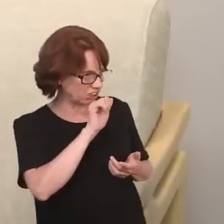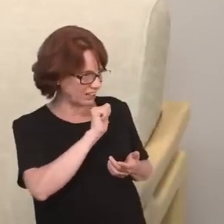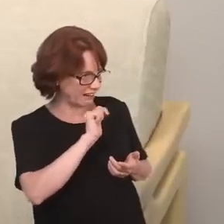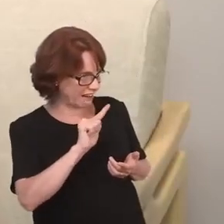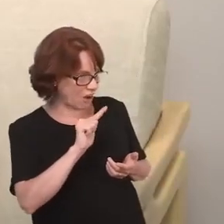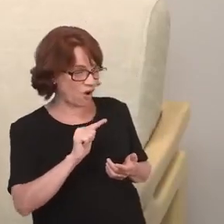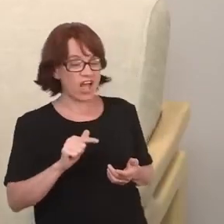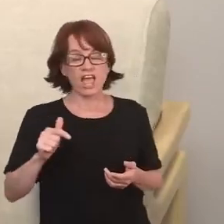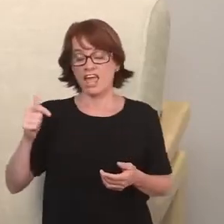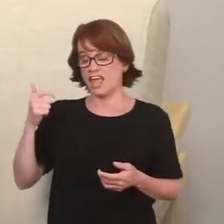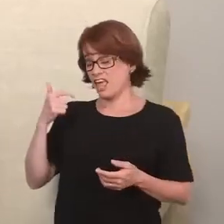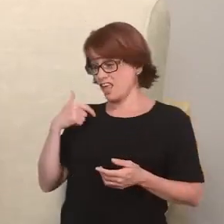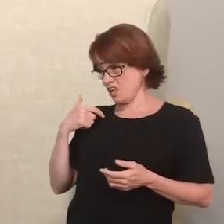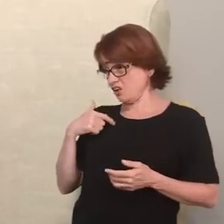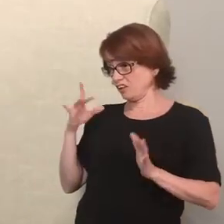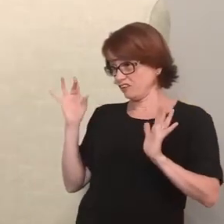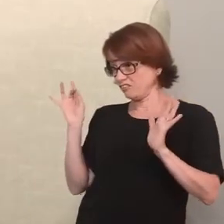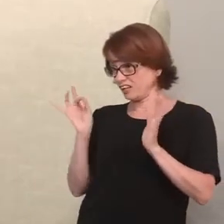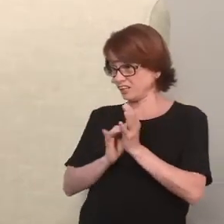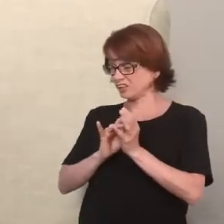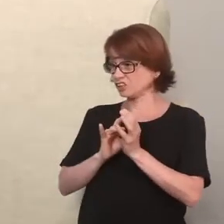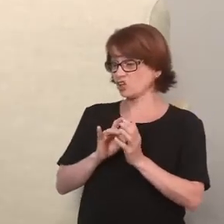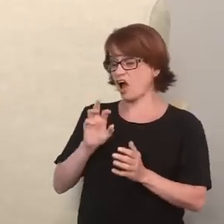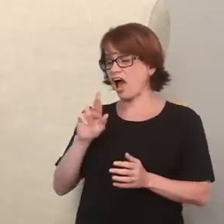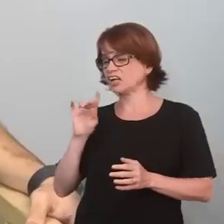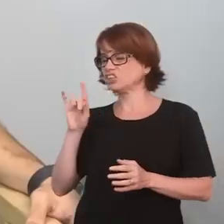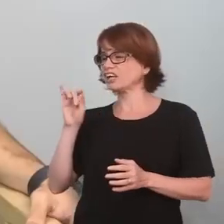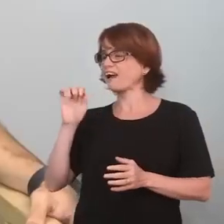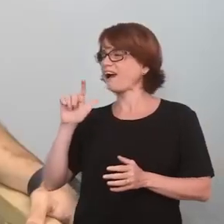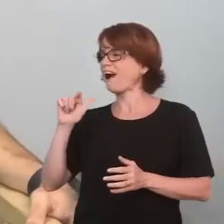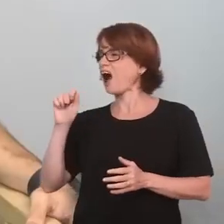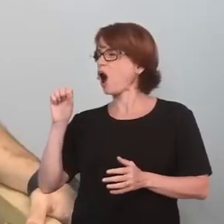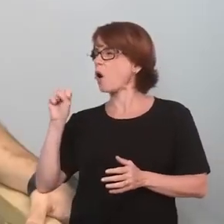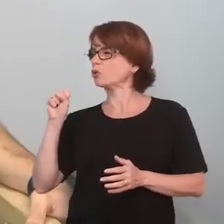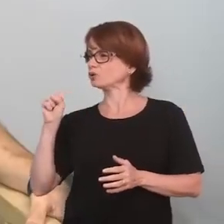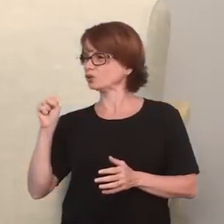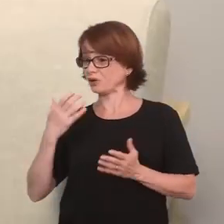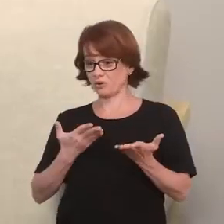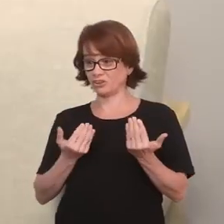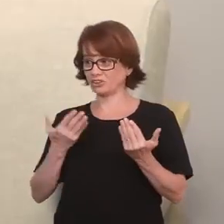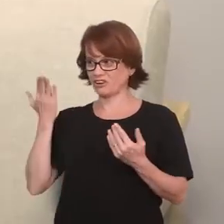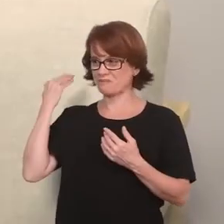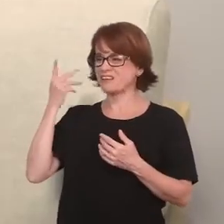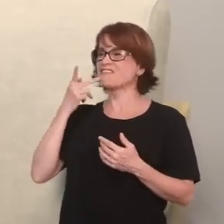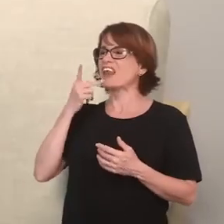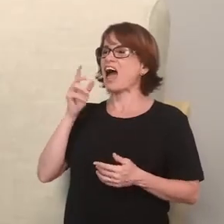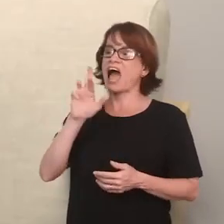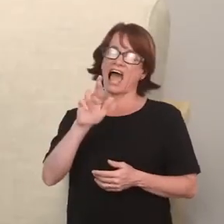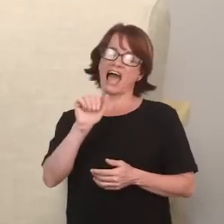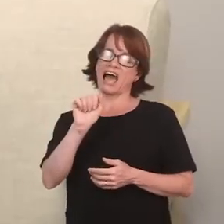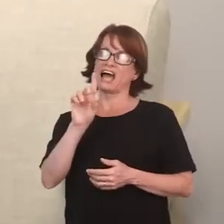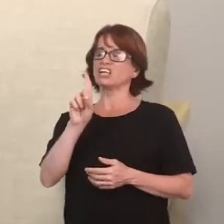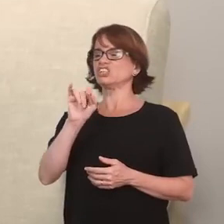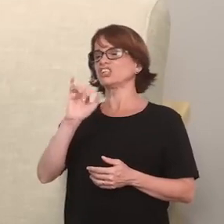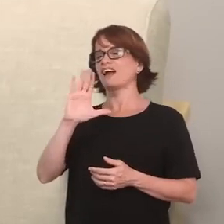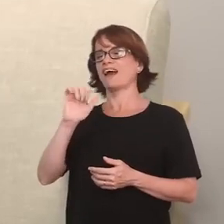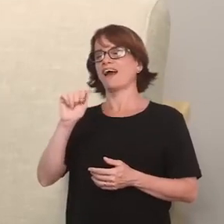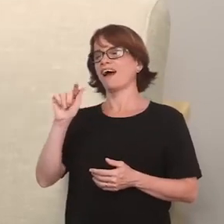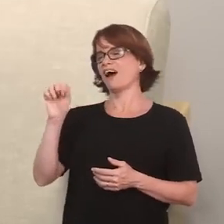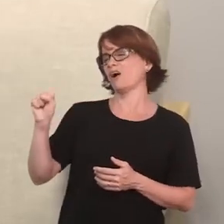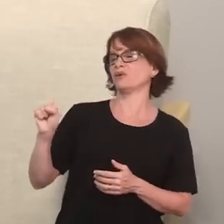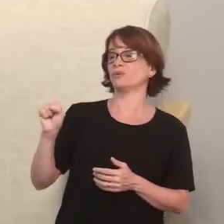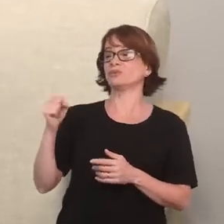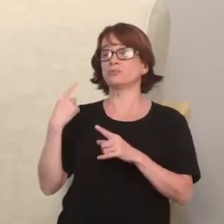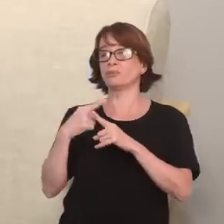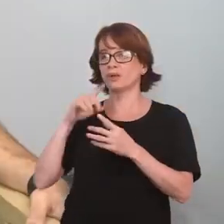do bar punk que eu tive na minha juventude. Não, você teve um bar punk? Radicals com o né, de caos